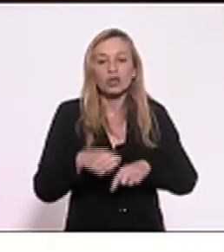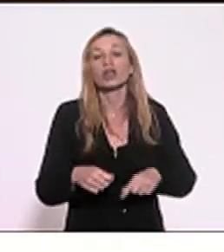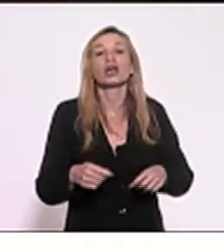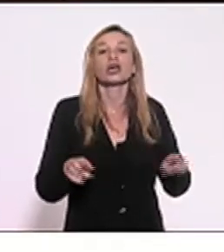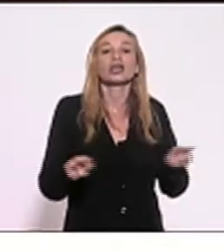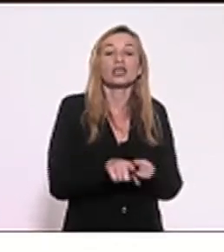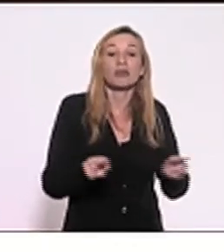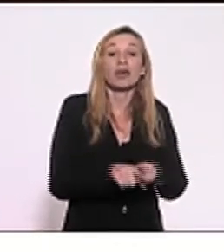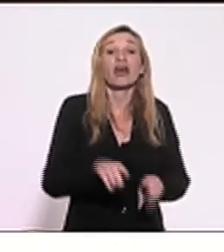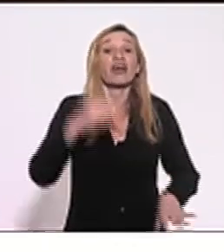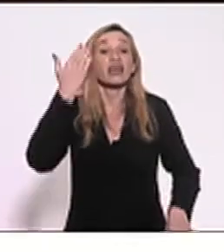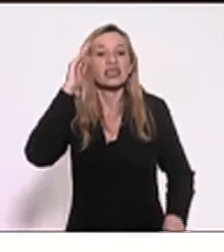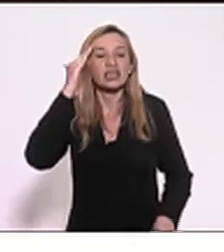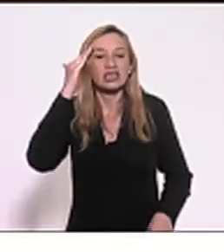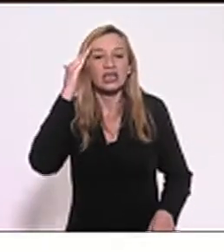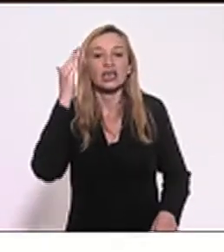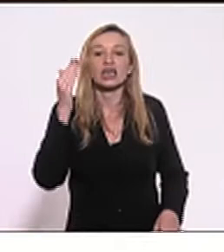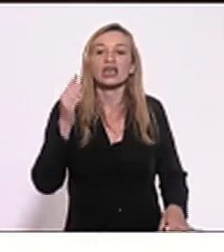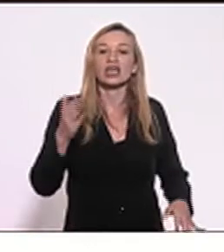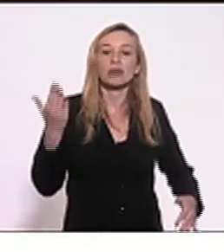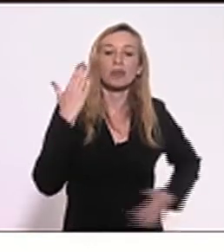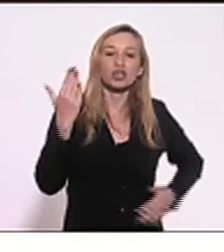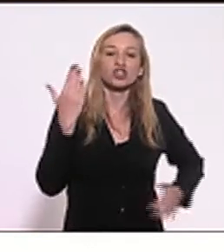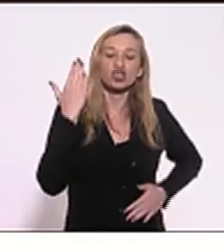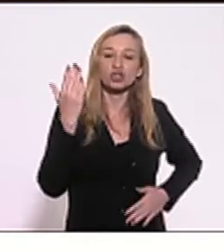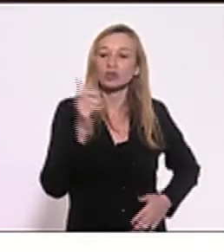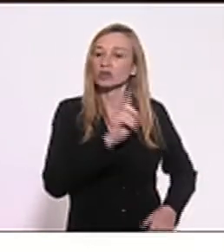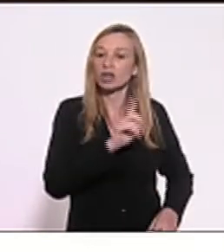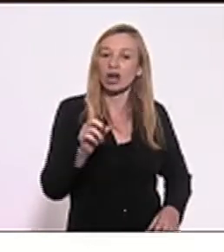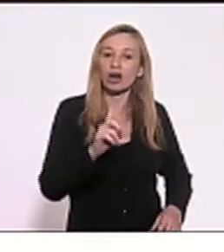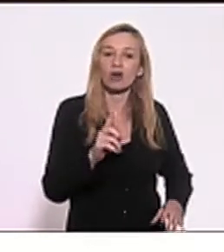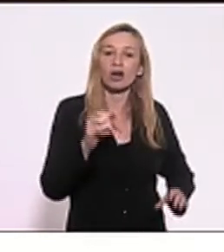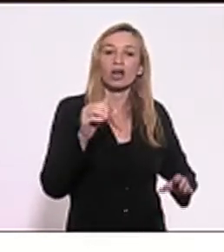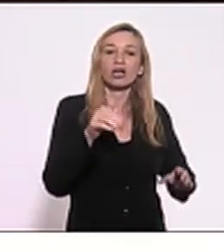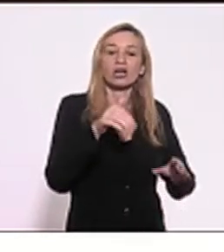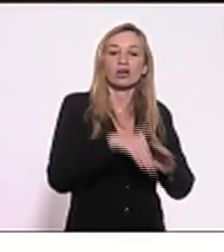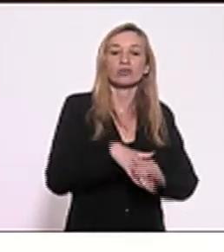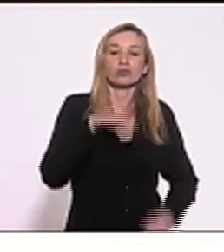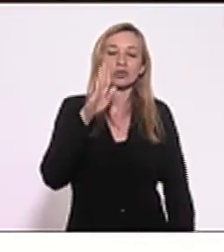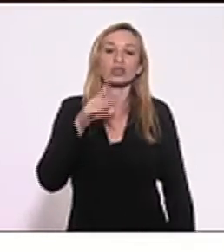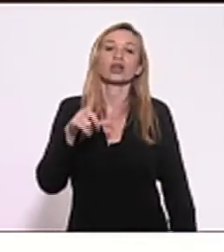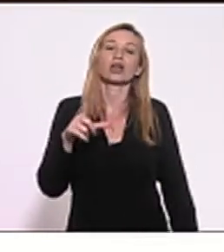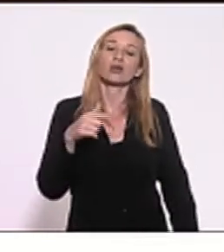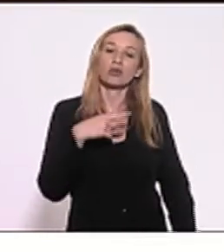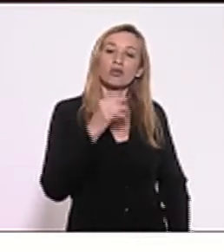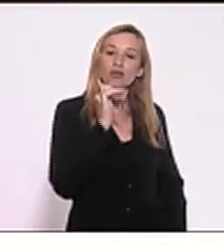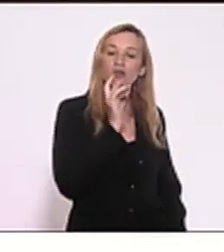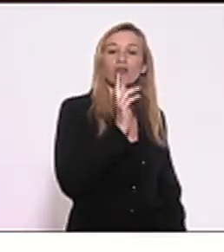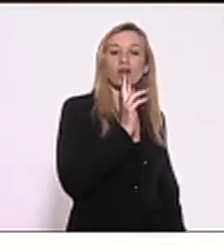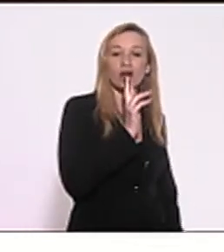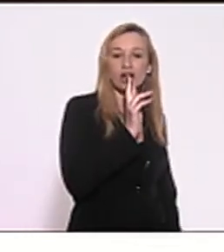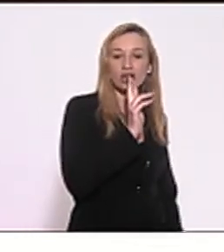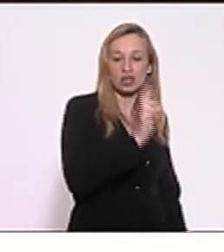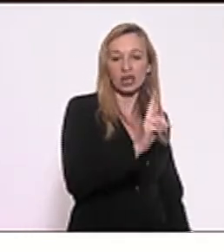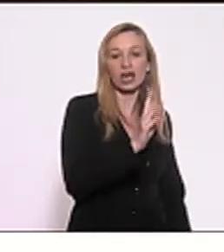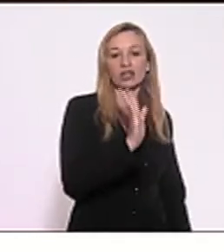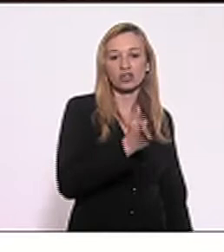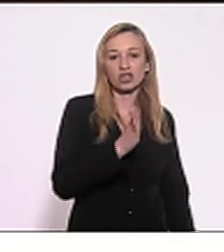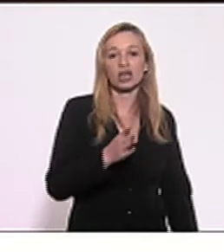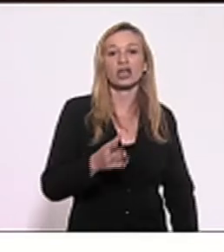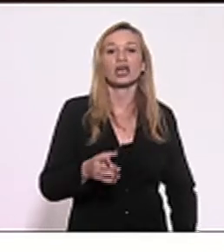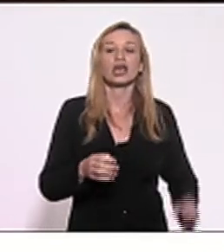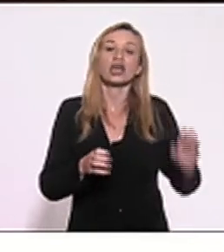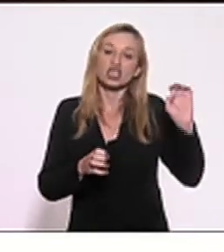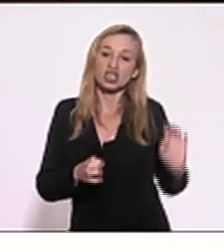que criminoso não vai ter vez. As urnas deram seu recado. As pessoas da esquerda vão ter